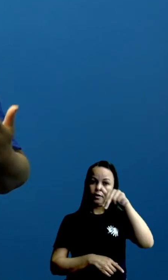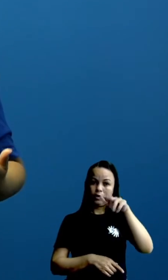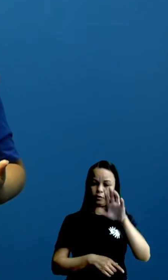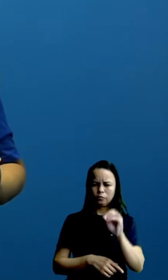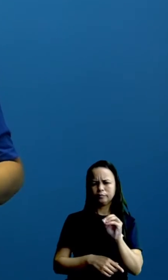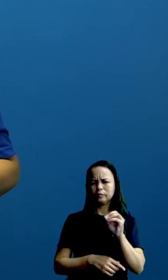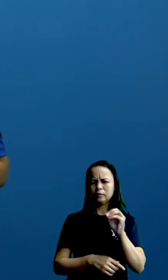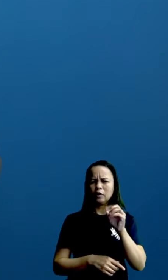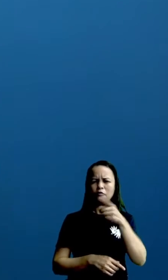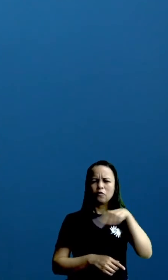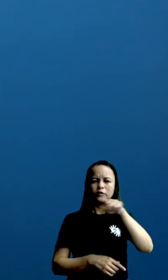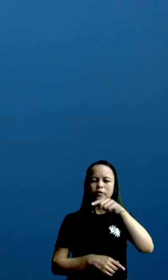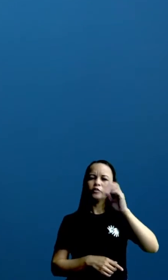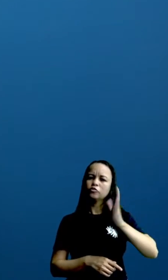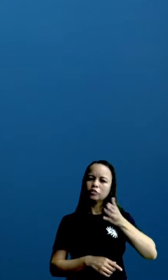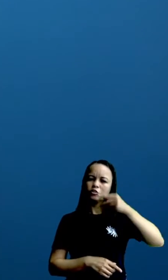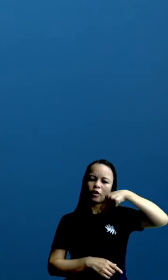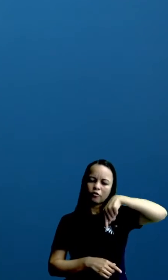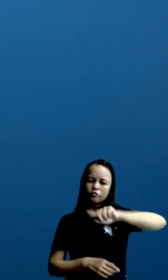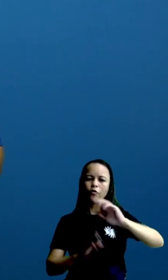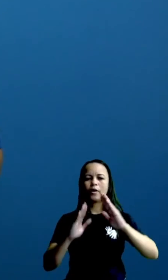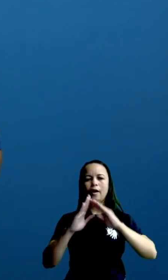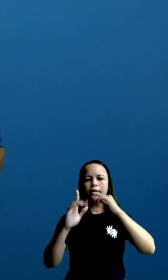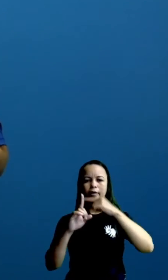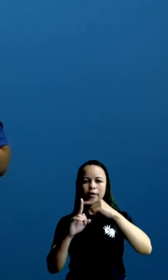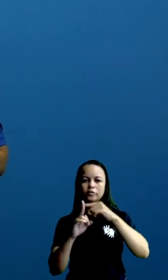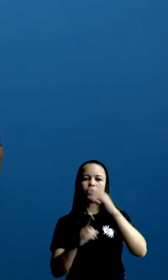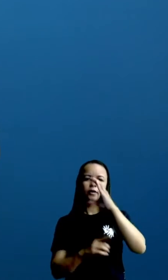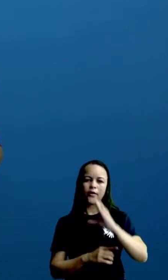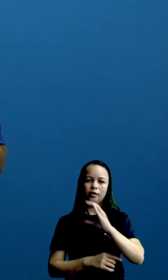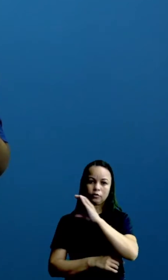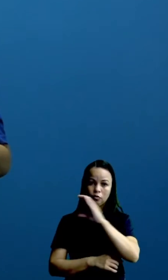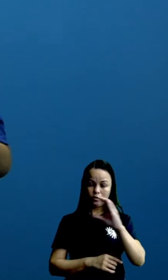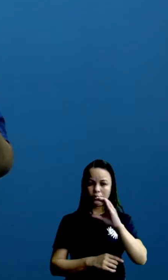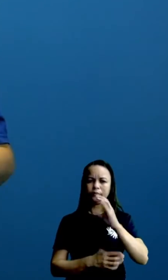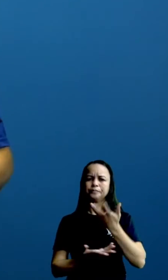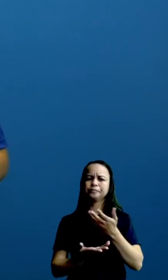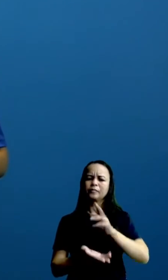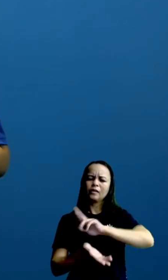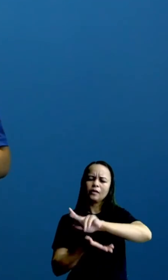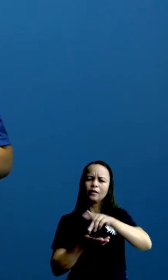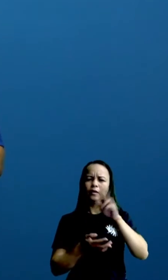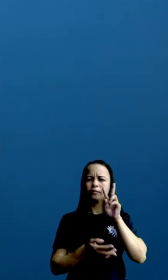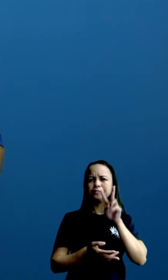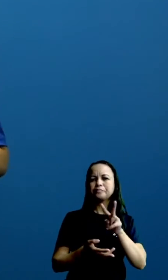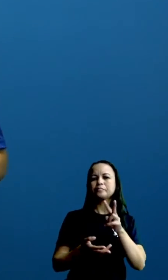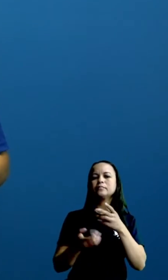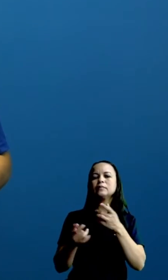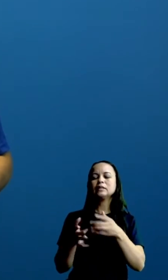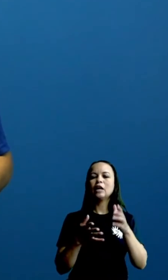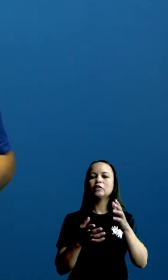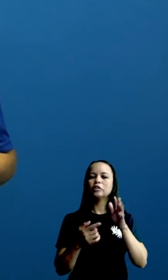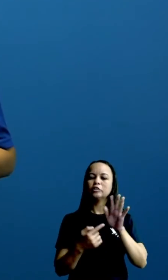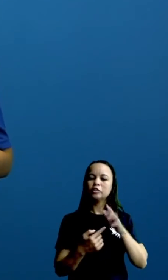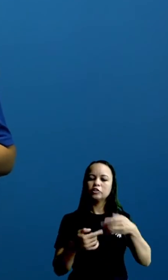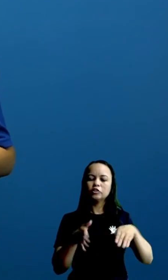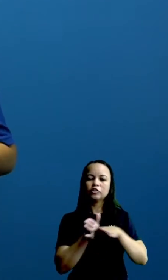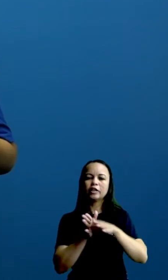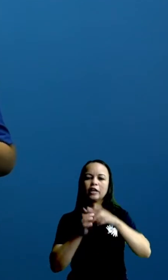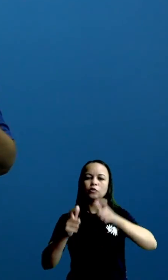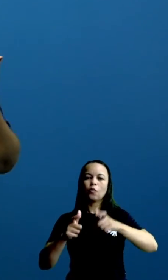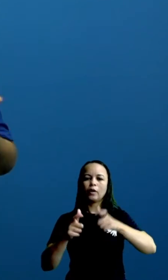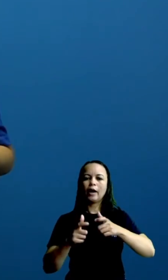as igrejas católicas quem já fez visita e muitas vezes a gente chega num horário que não tem missa